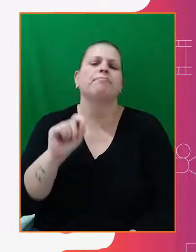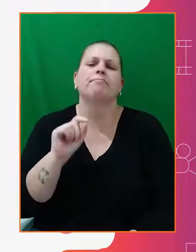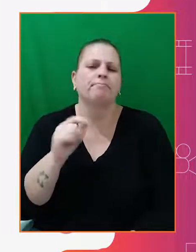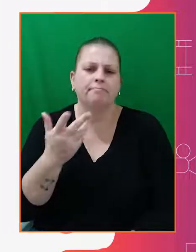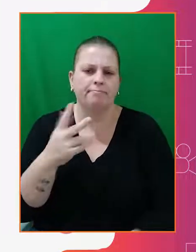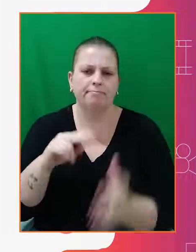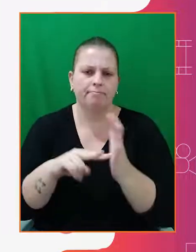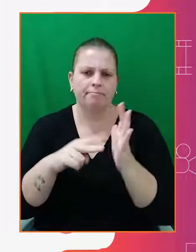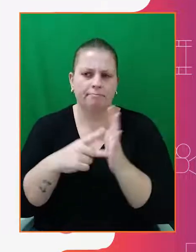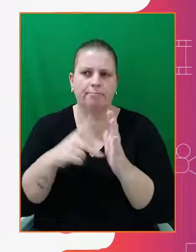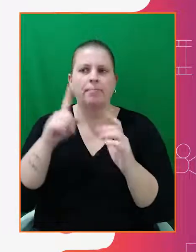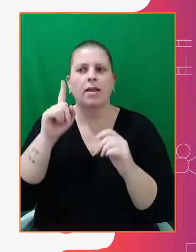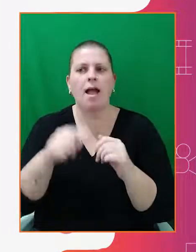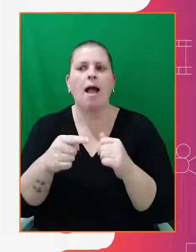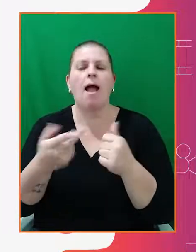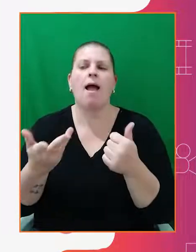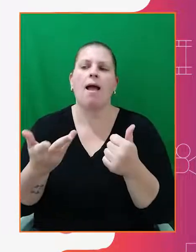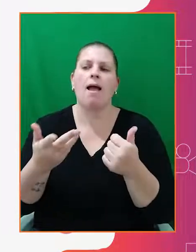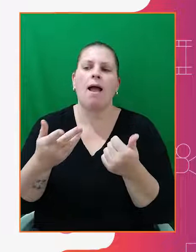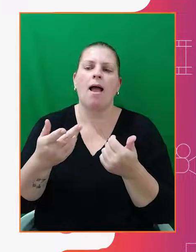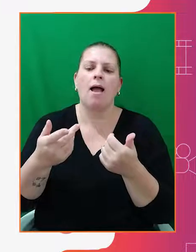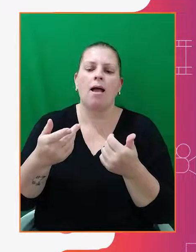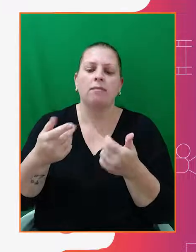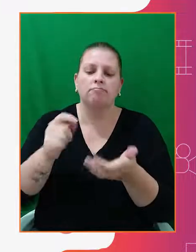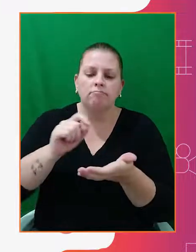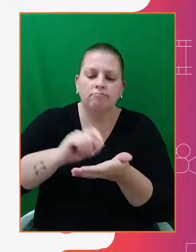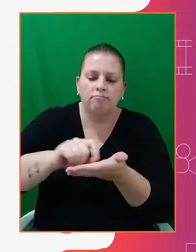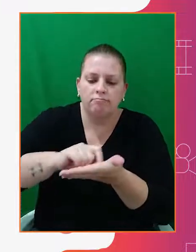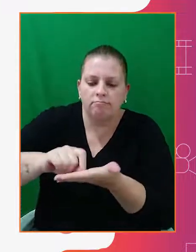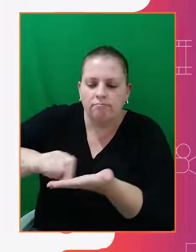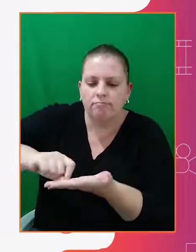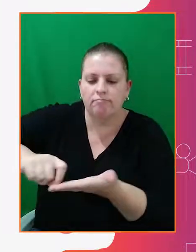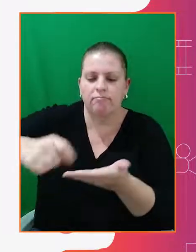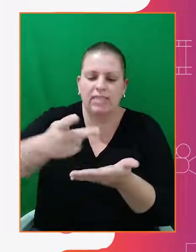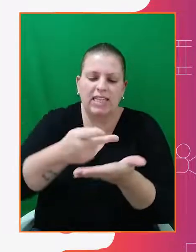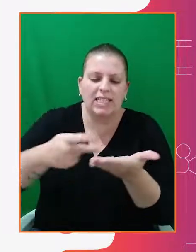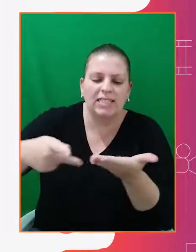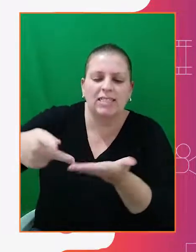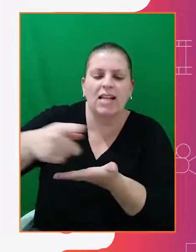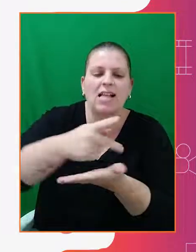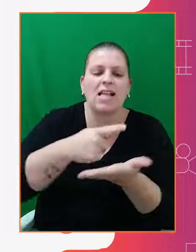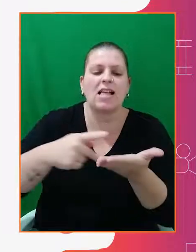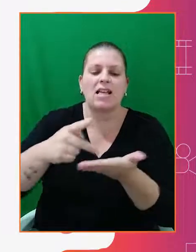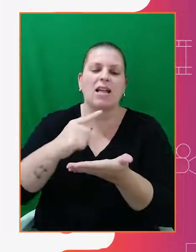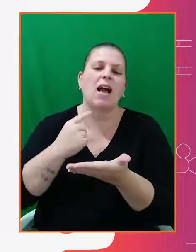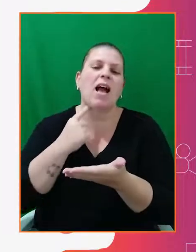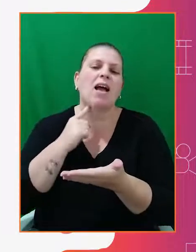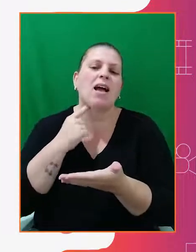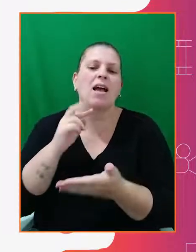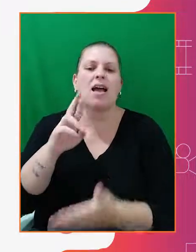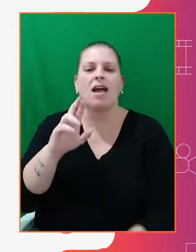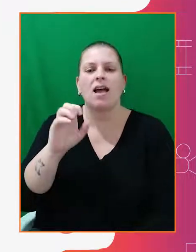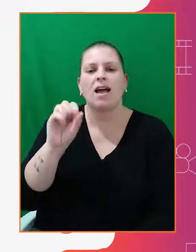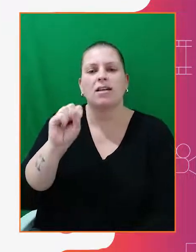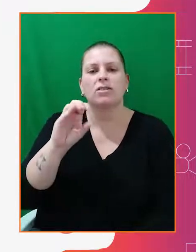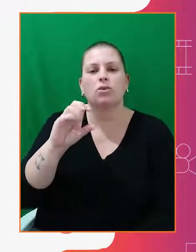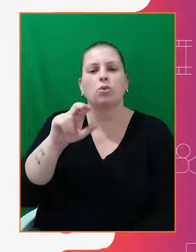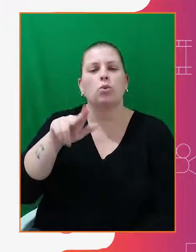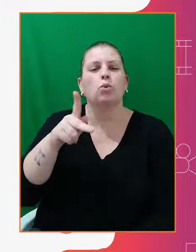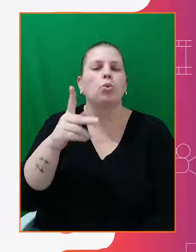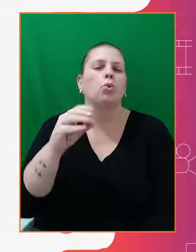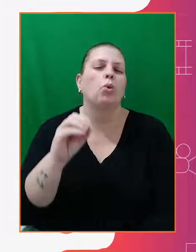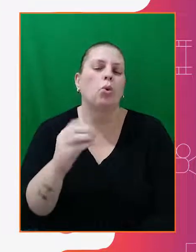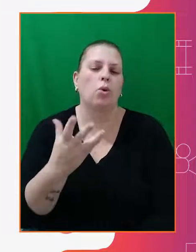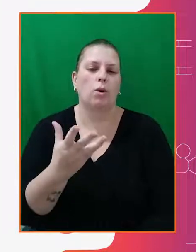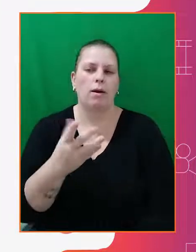storyboard? Storyboard é um esboço dos planos que vão compor a cena e o roteiro. O